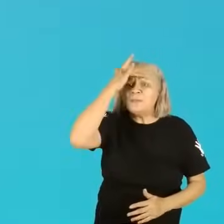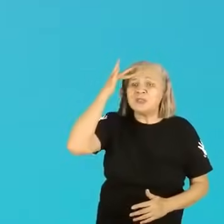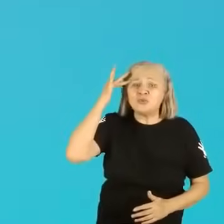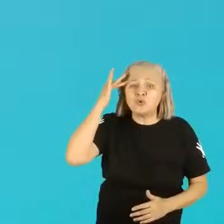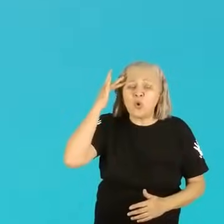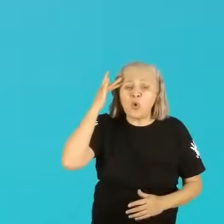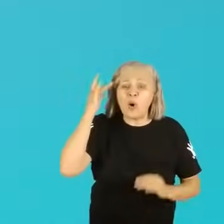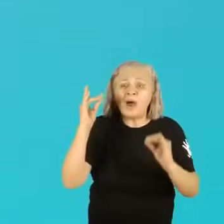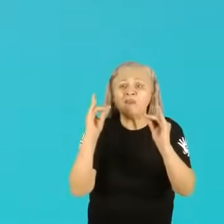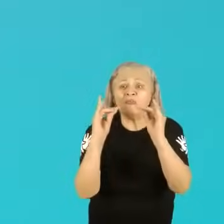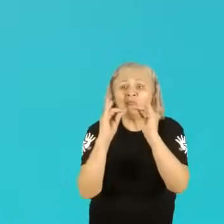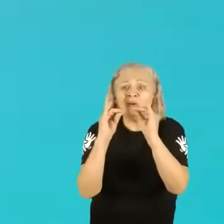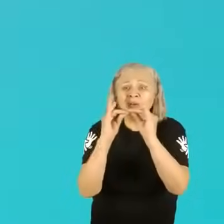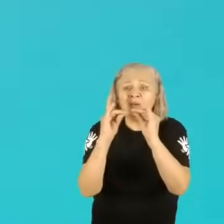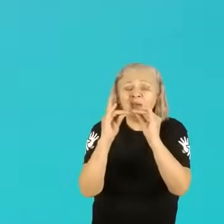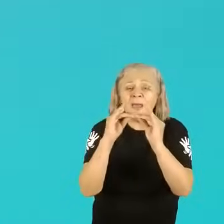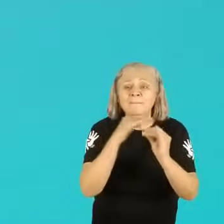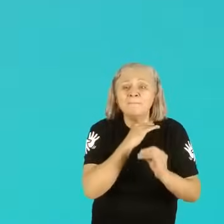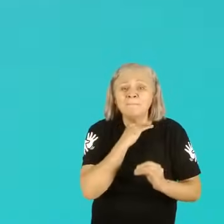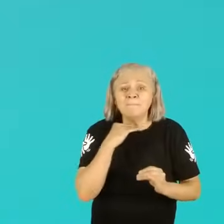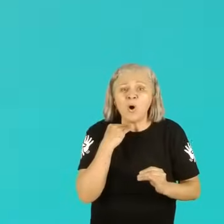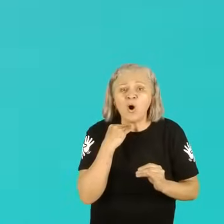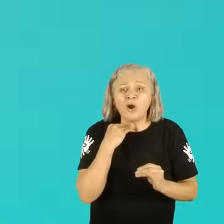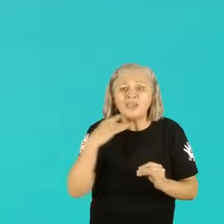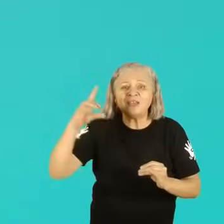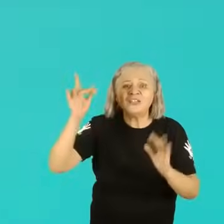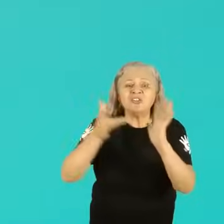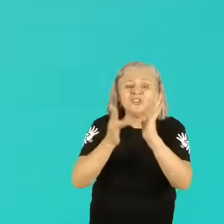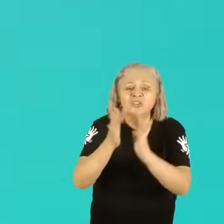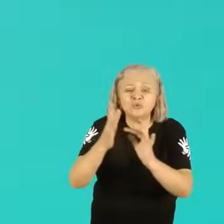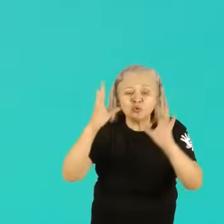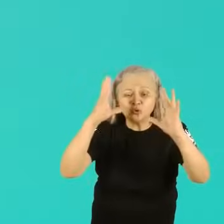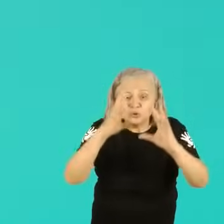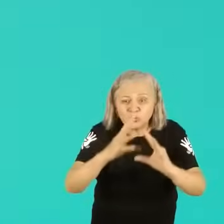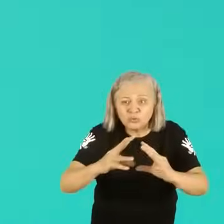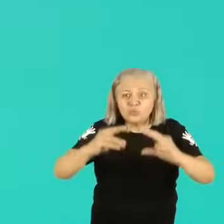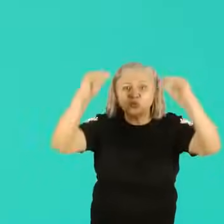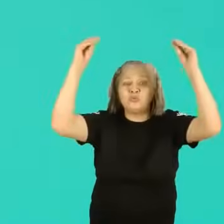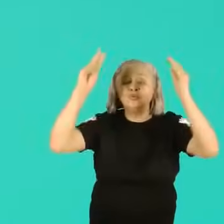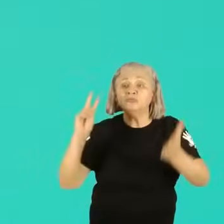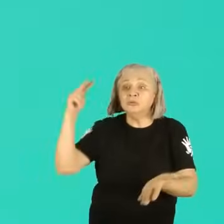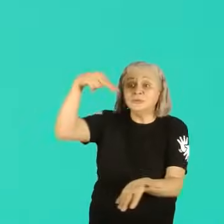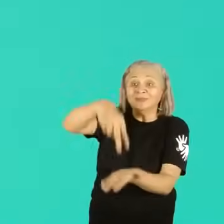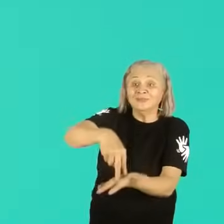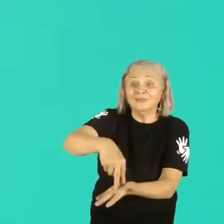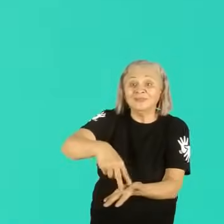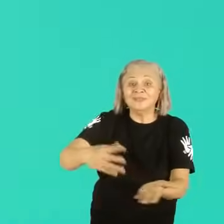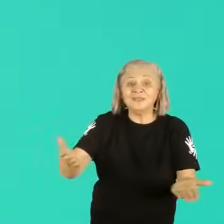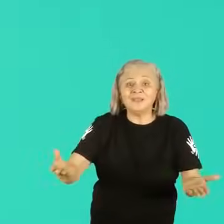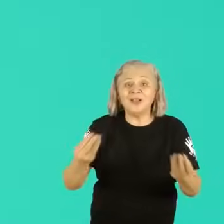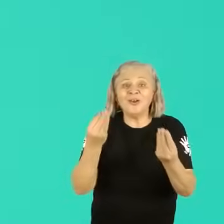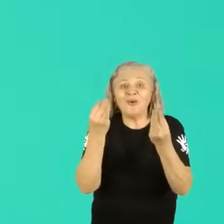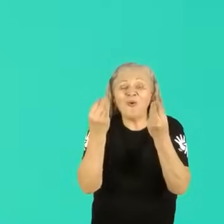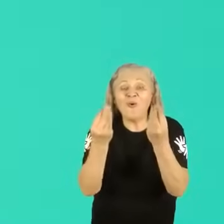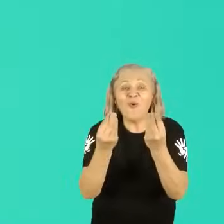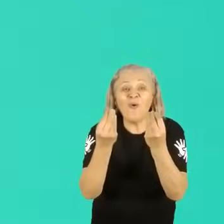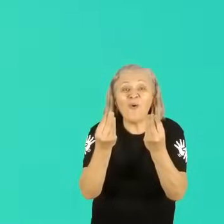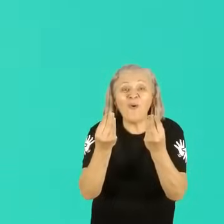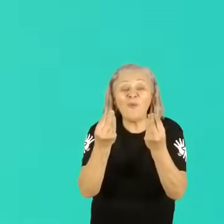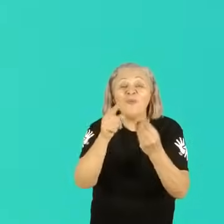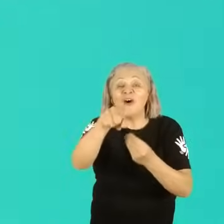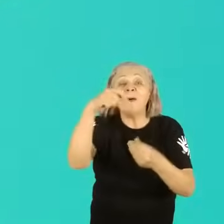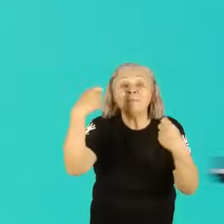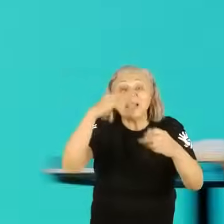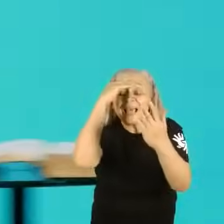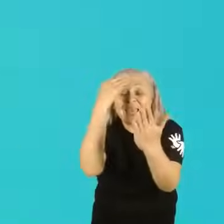estava morto. A esperança para você é em Jesus. É por isso que nos